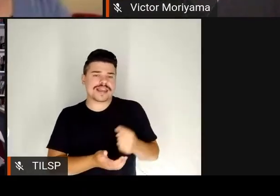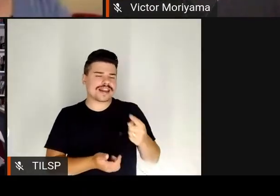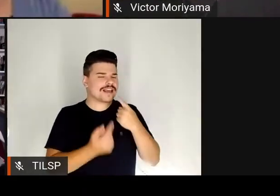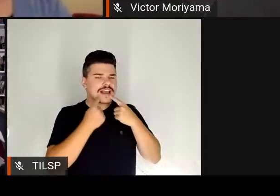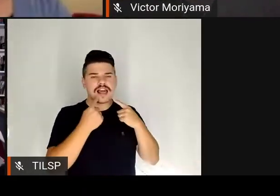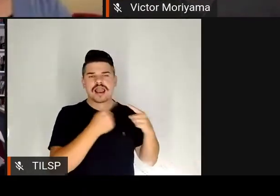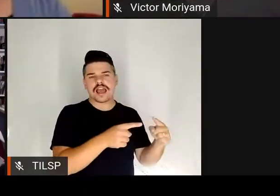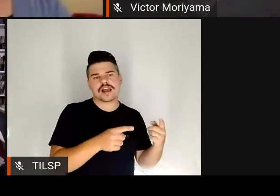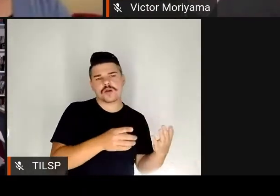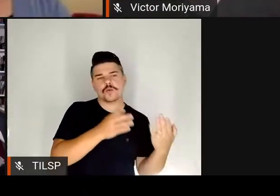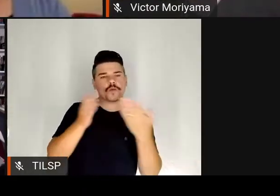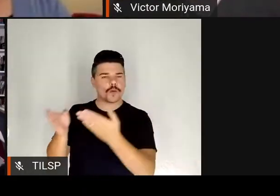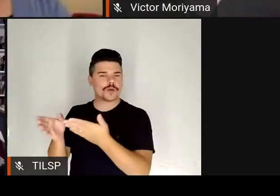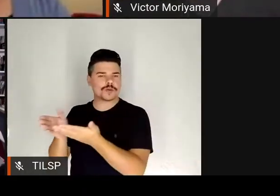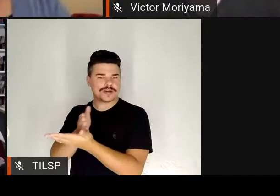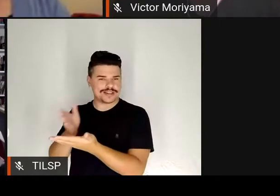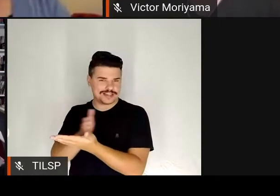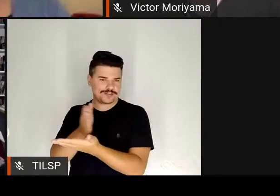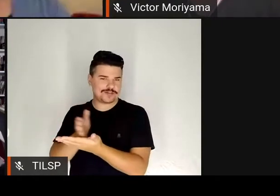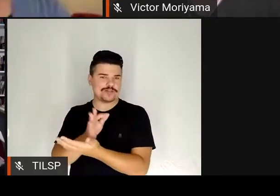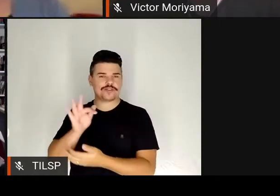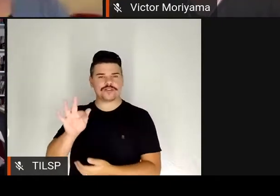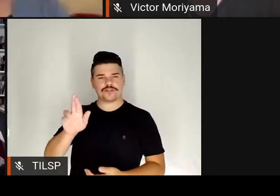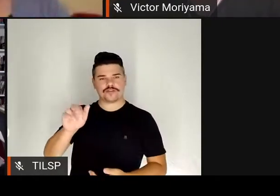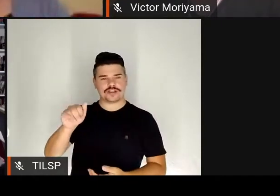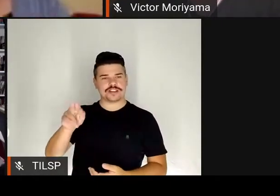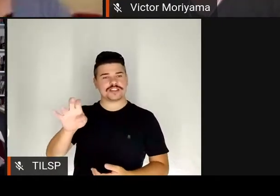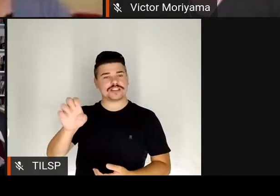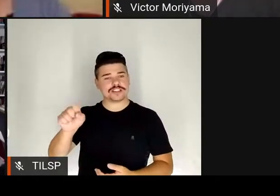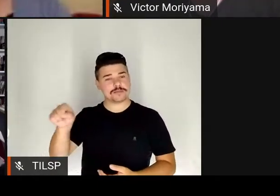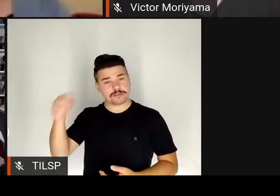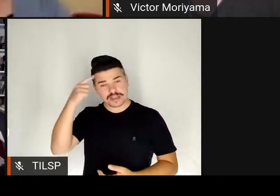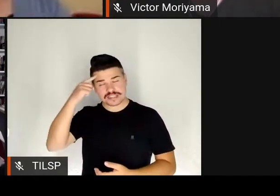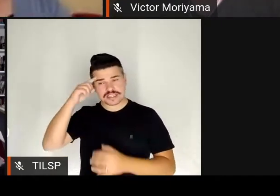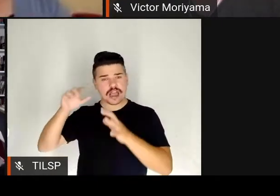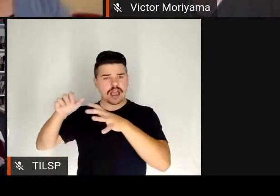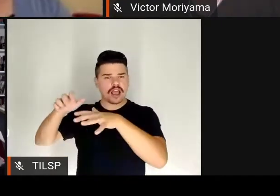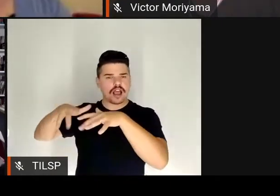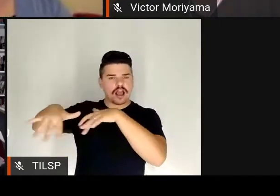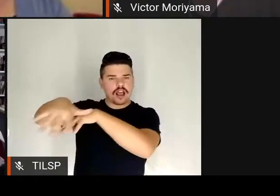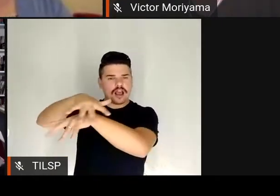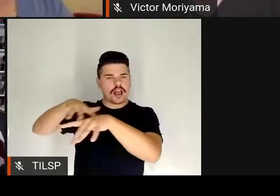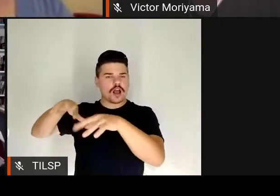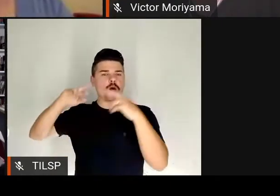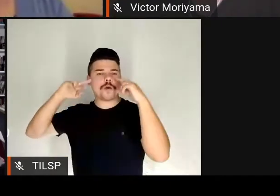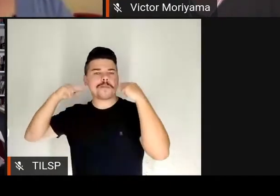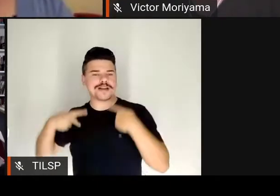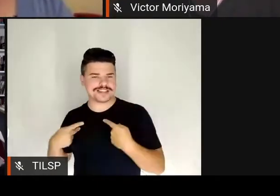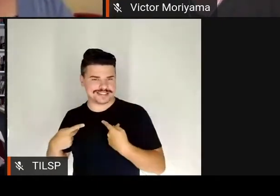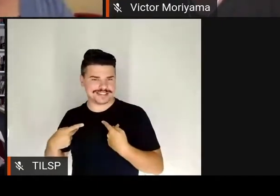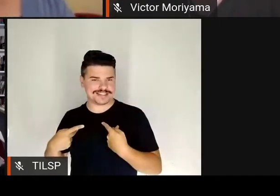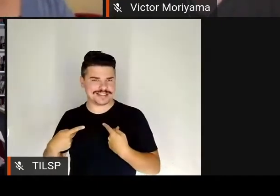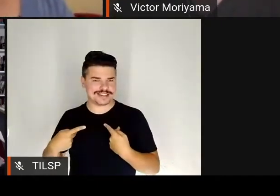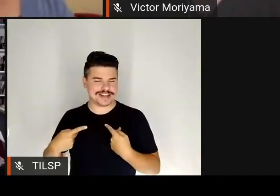Ernest Friedrich de cosmopolita e humanista, aí ele vai usar